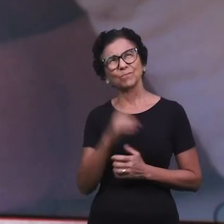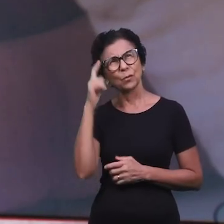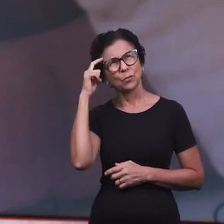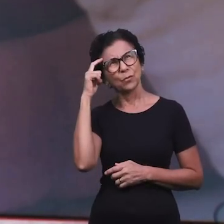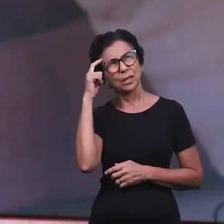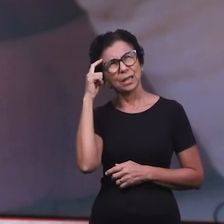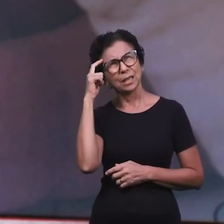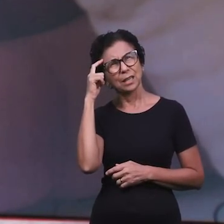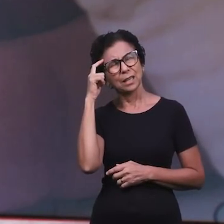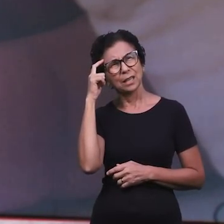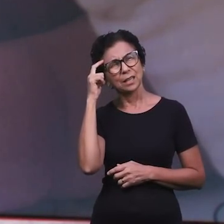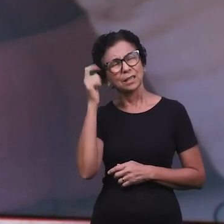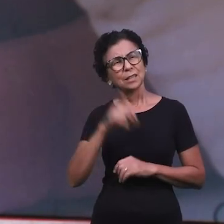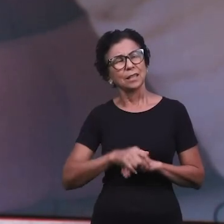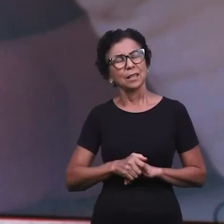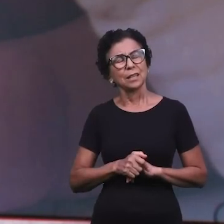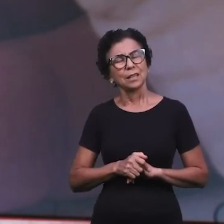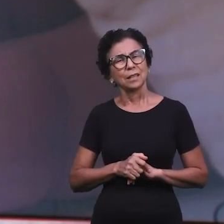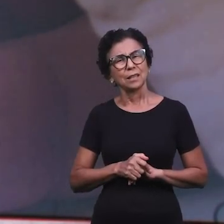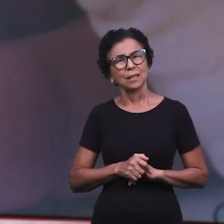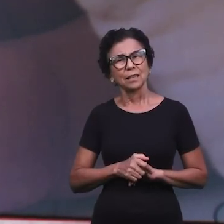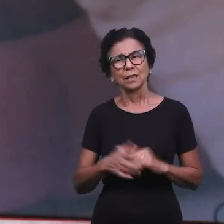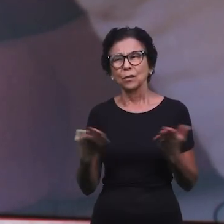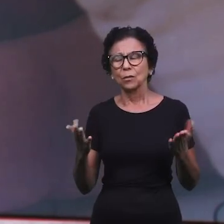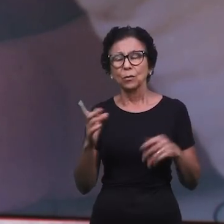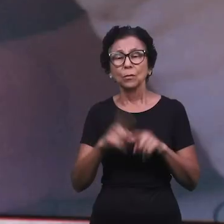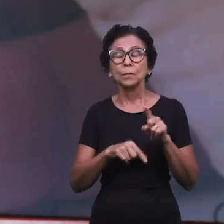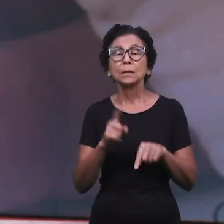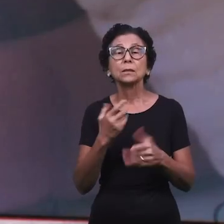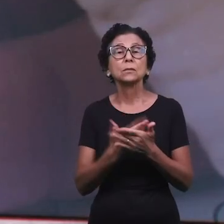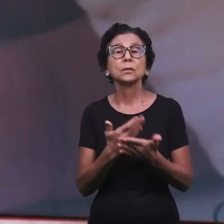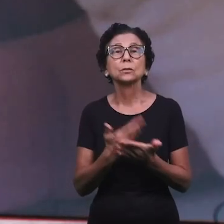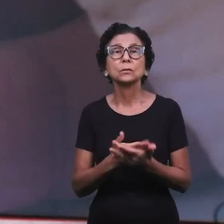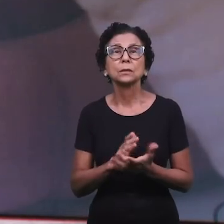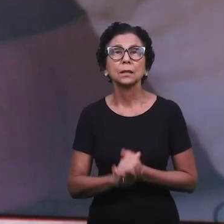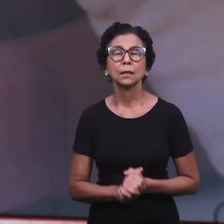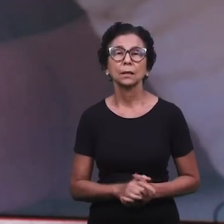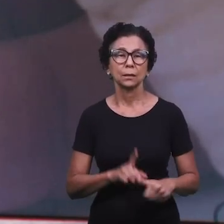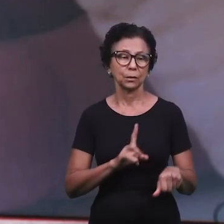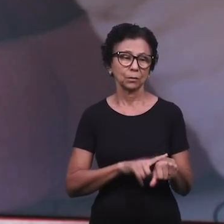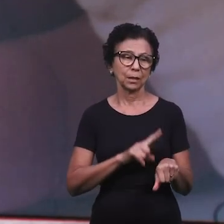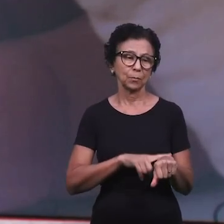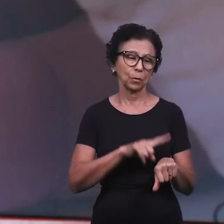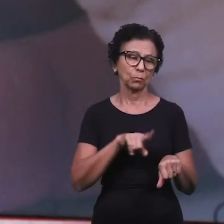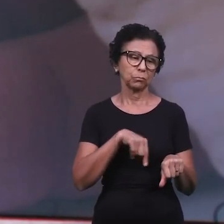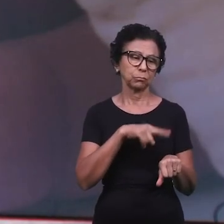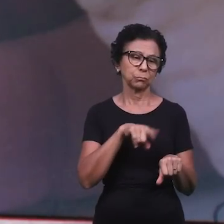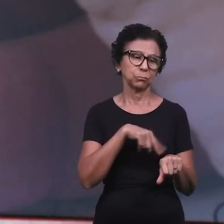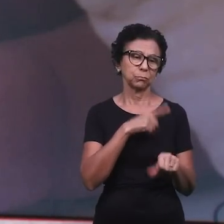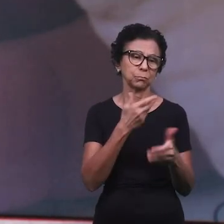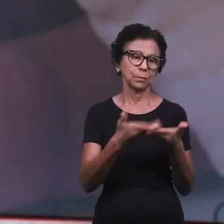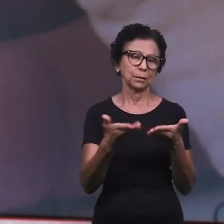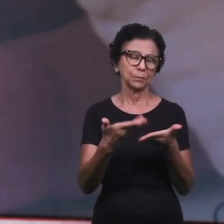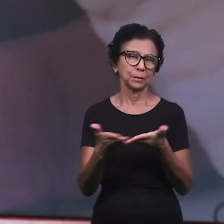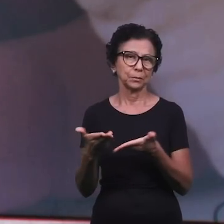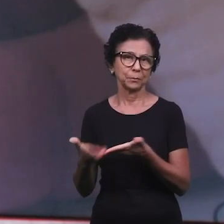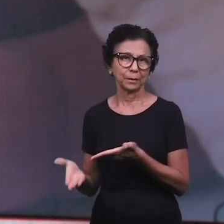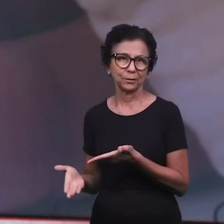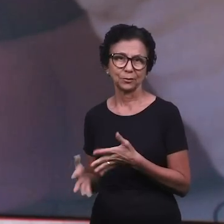lógico. Não sabe o que vai estudar, qual o material que ele vai estudar, e nisso você vai só perdendo tempo. Então,